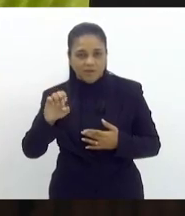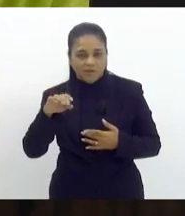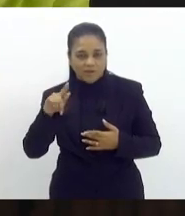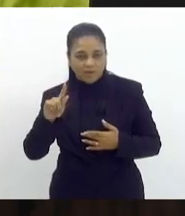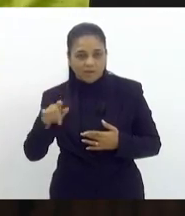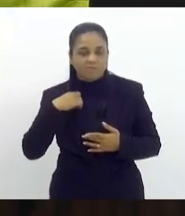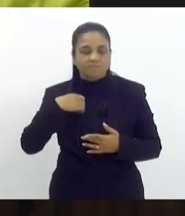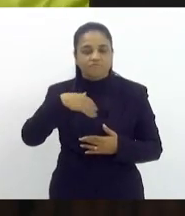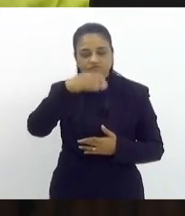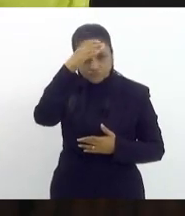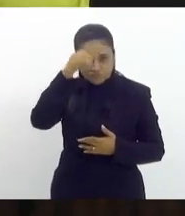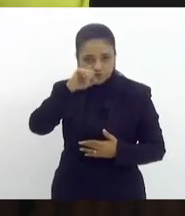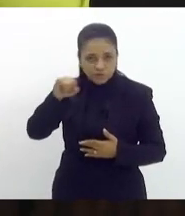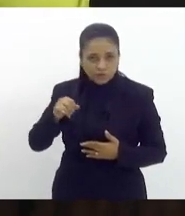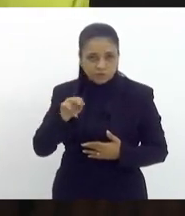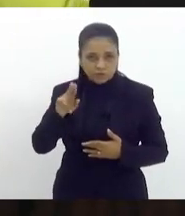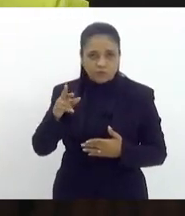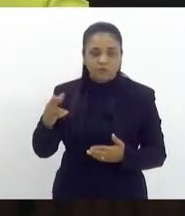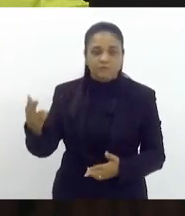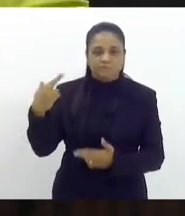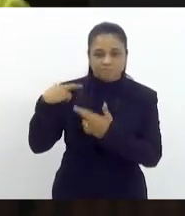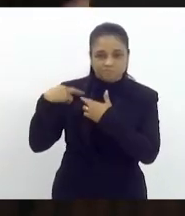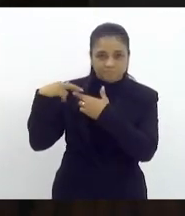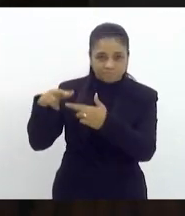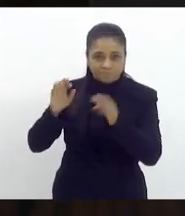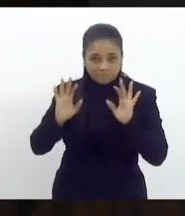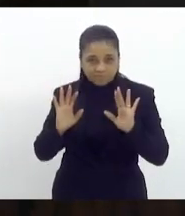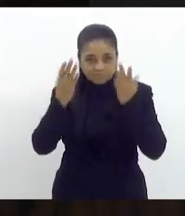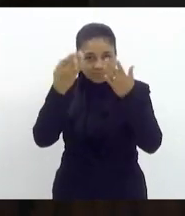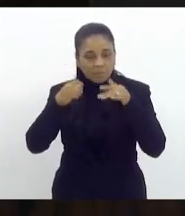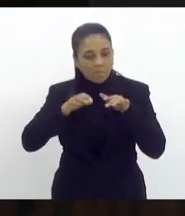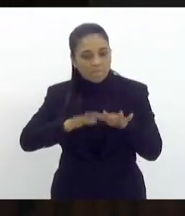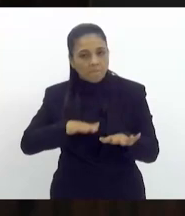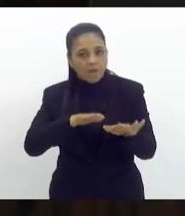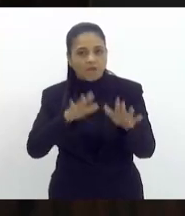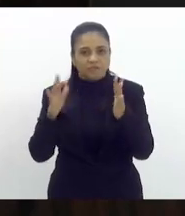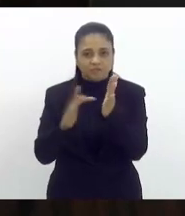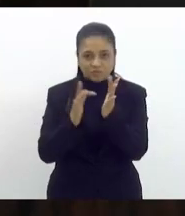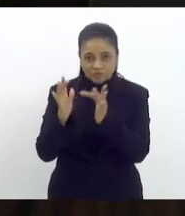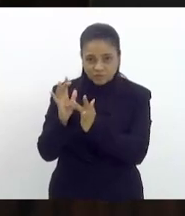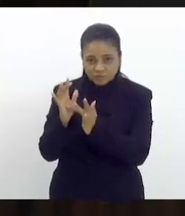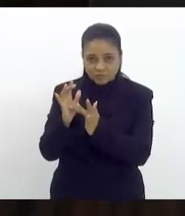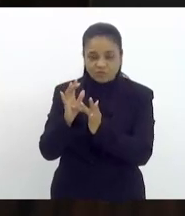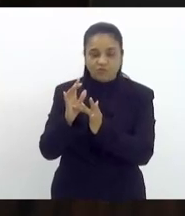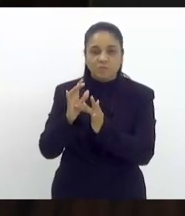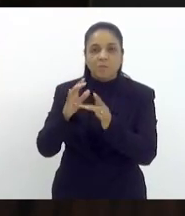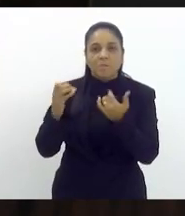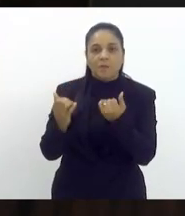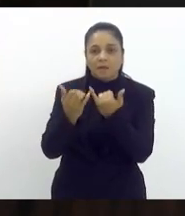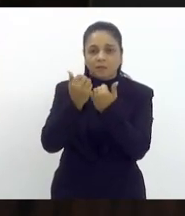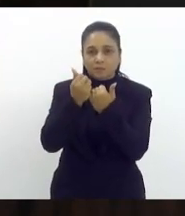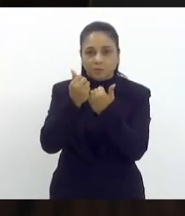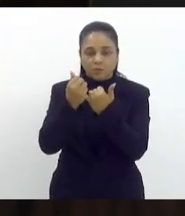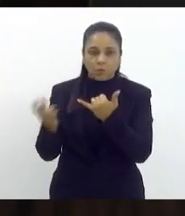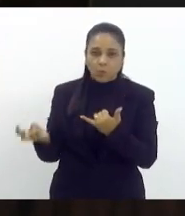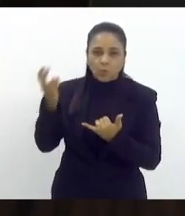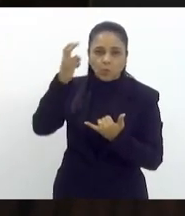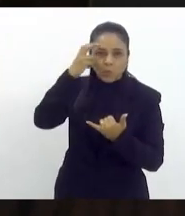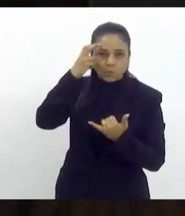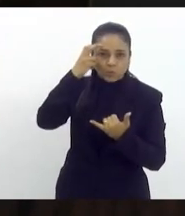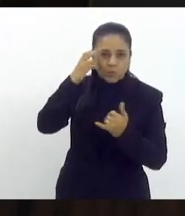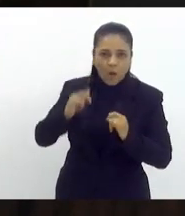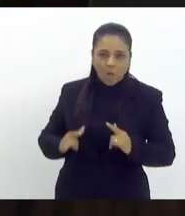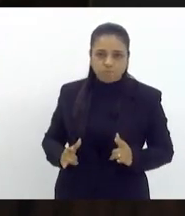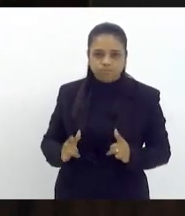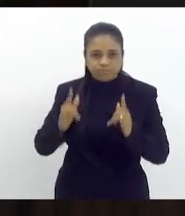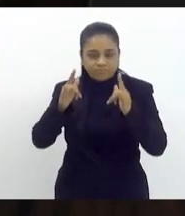declara o evento religioso marcha para Jesus como patrimônio cultural patrimônio cultural e material do Estado do